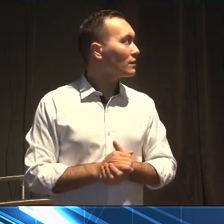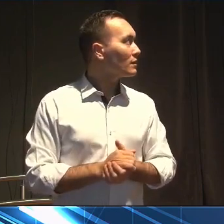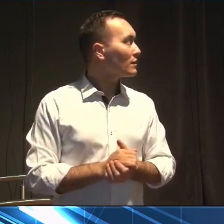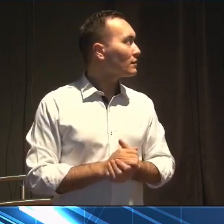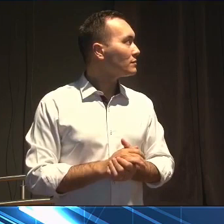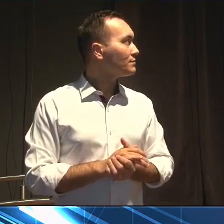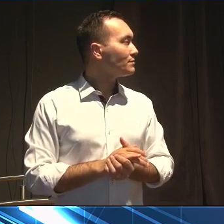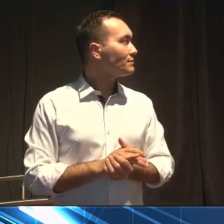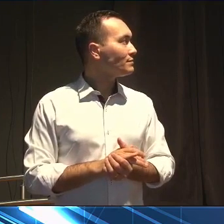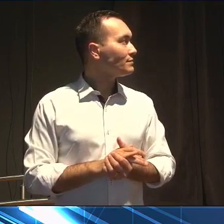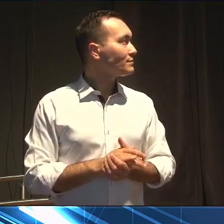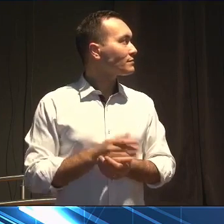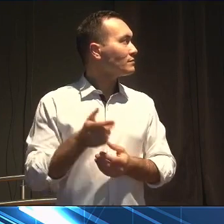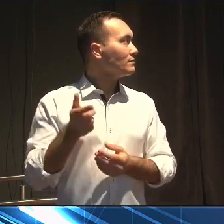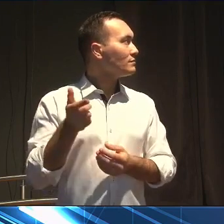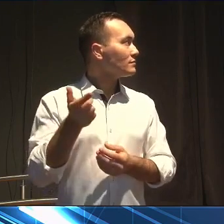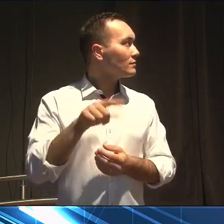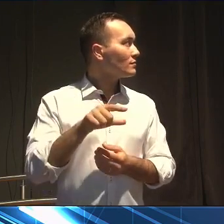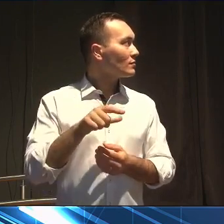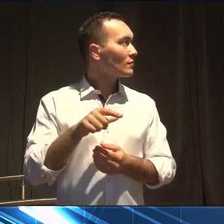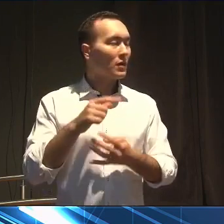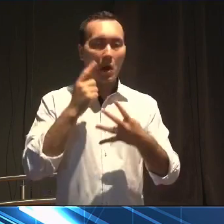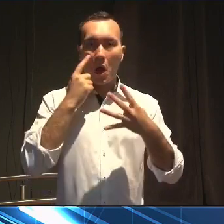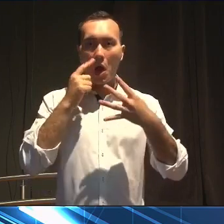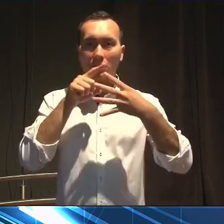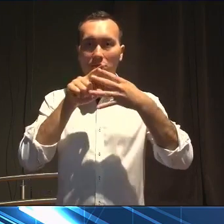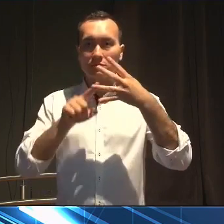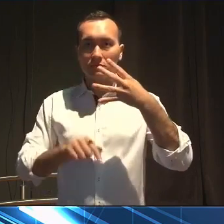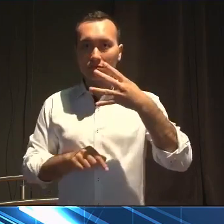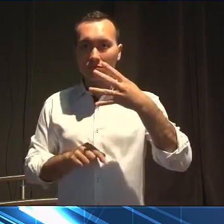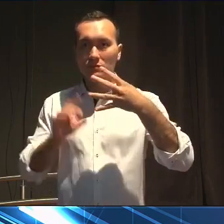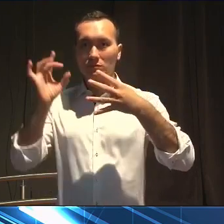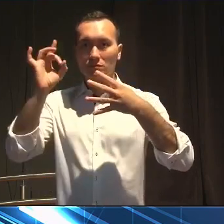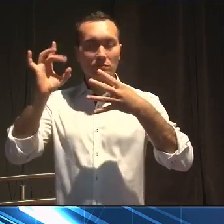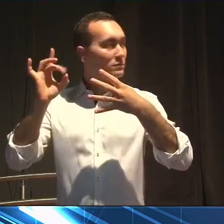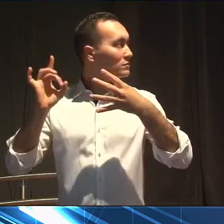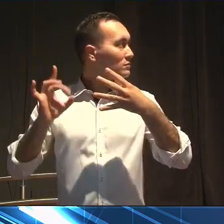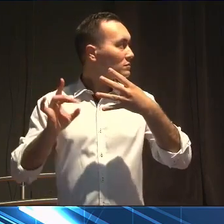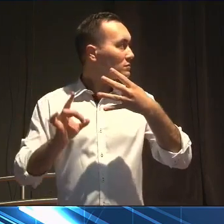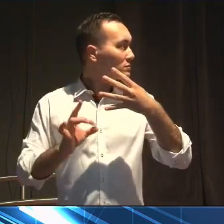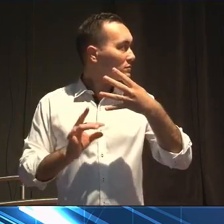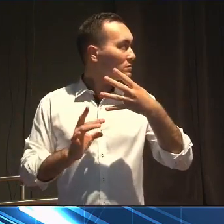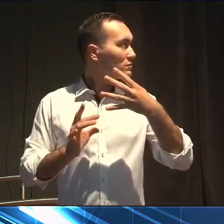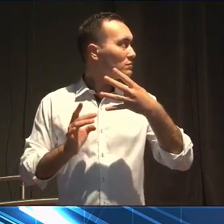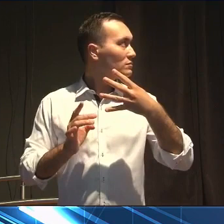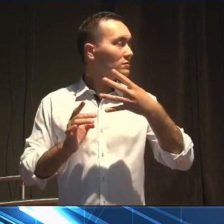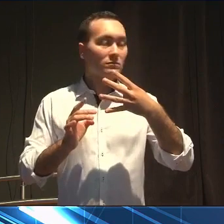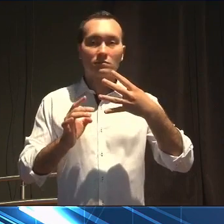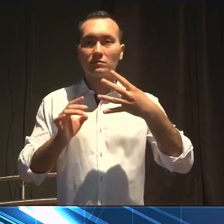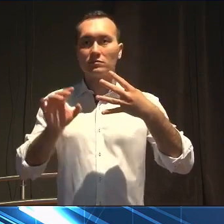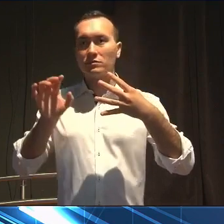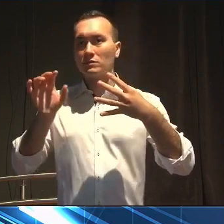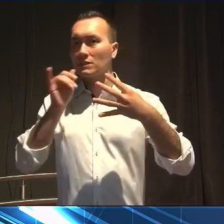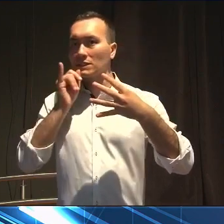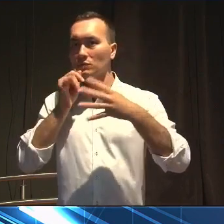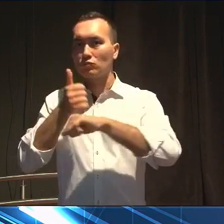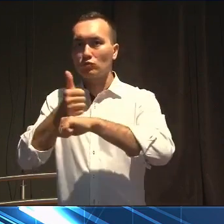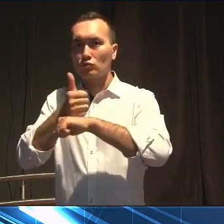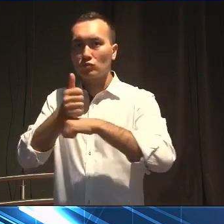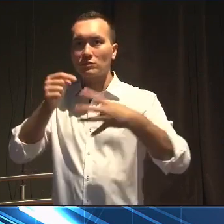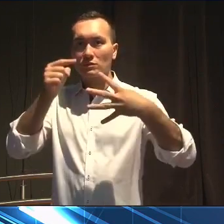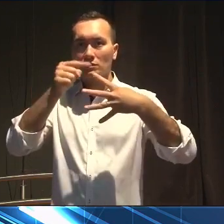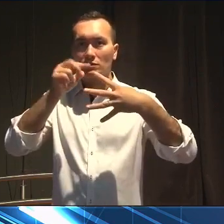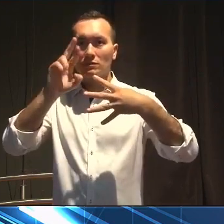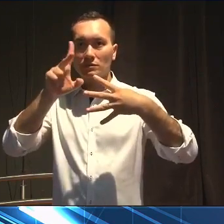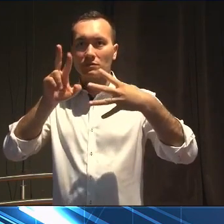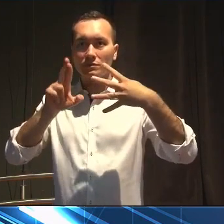designer, um animador, um ilustrador e um especializado em iluminação de cena. Cada um deles vai usar uma aplicação